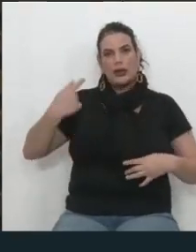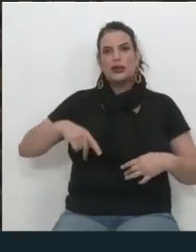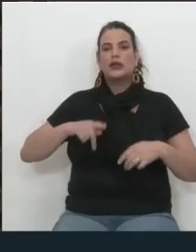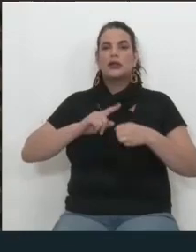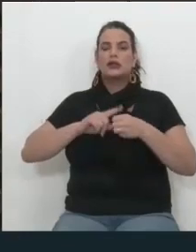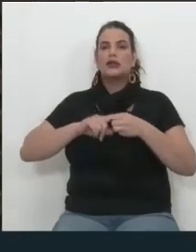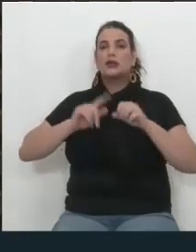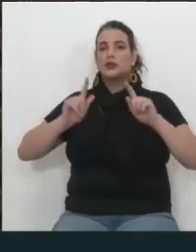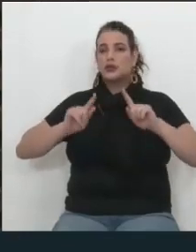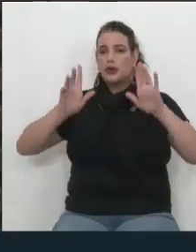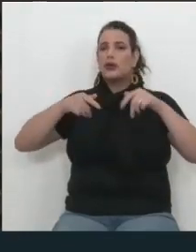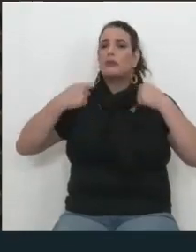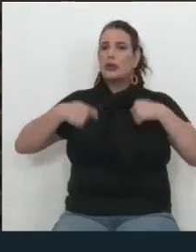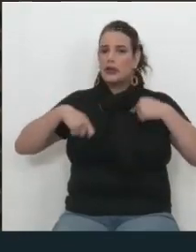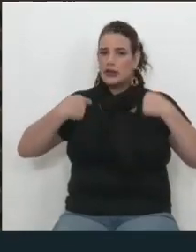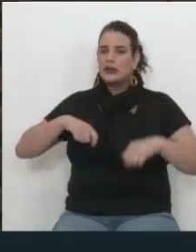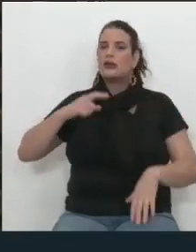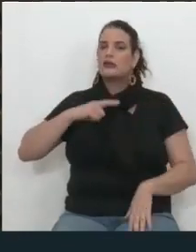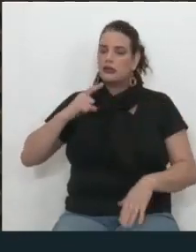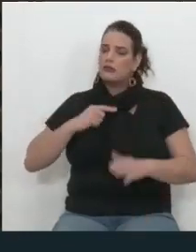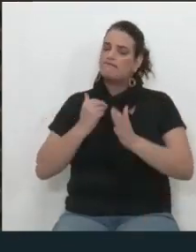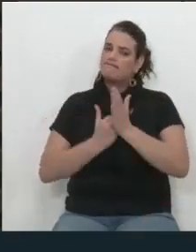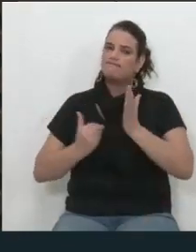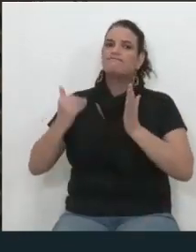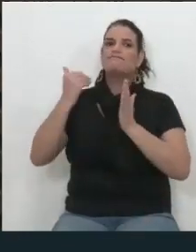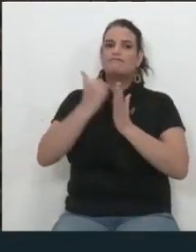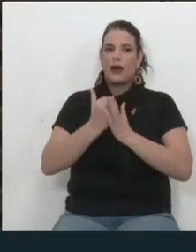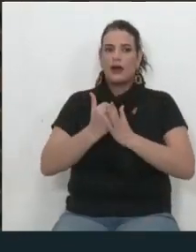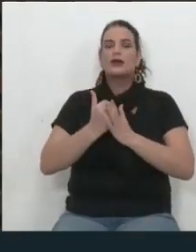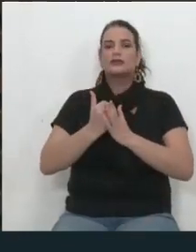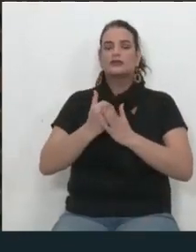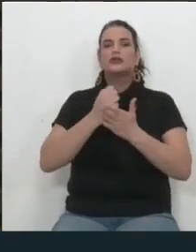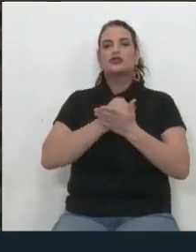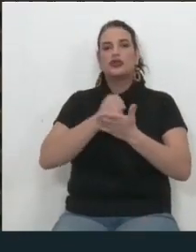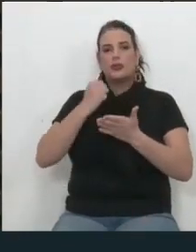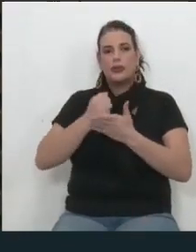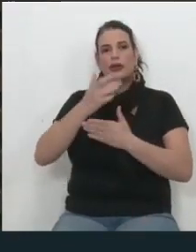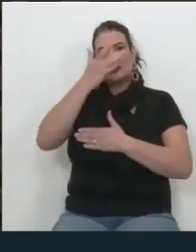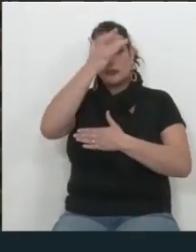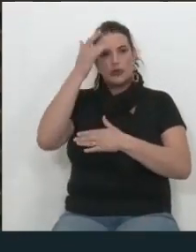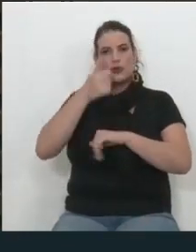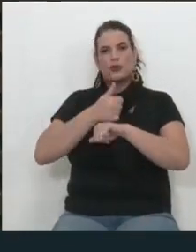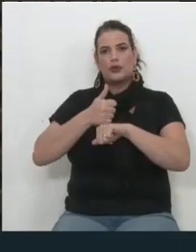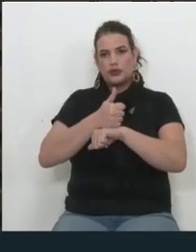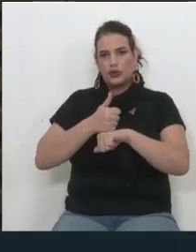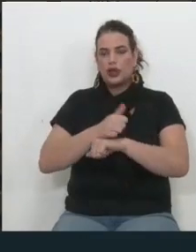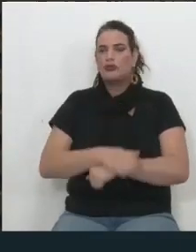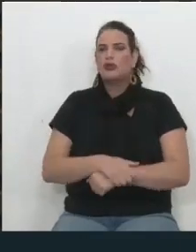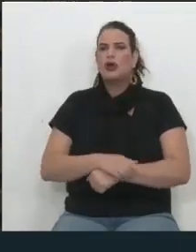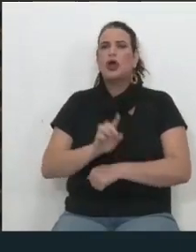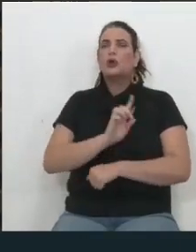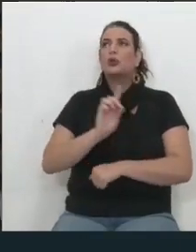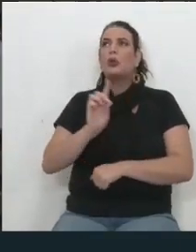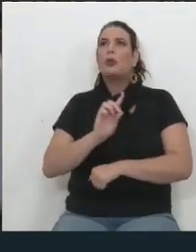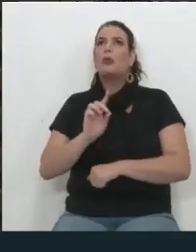precisa intensificar um pouco mais na contratação desses profissionais. Não basta